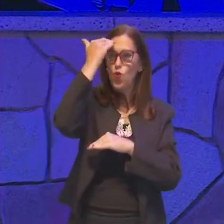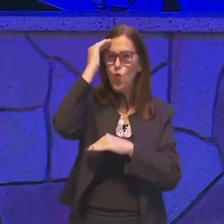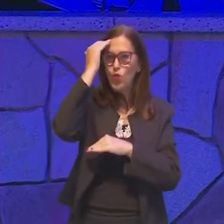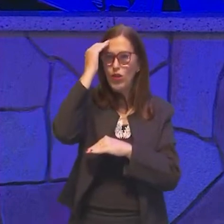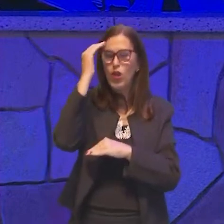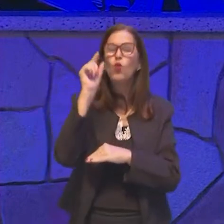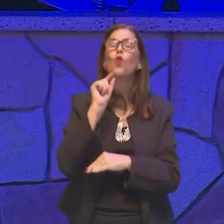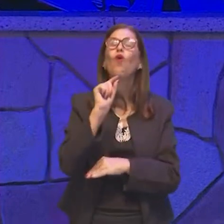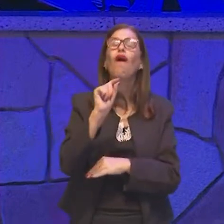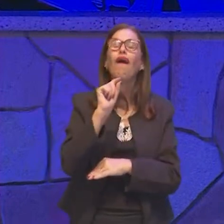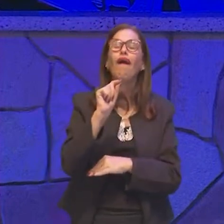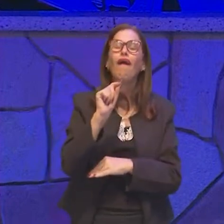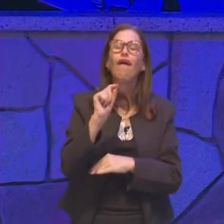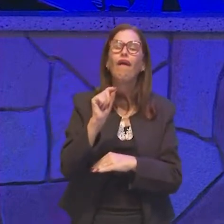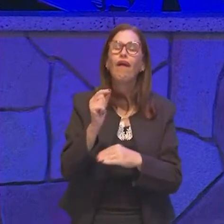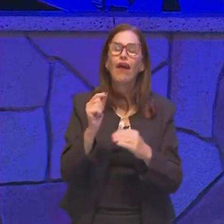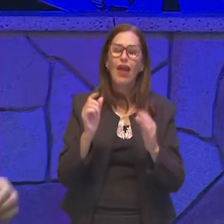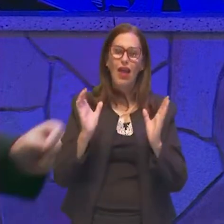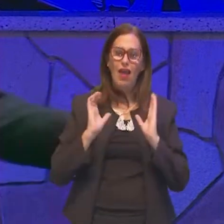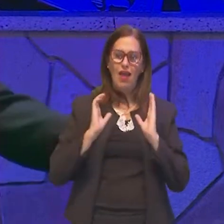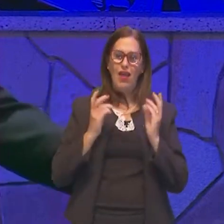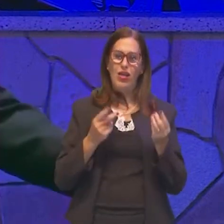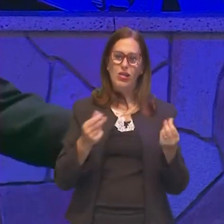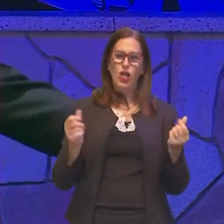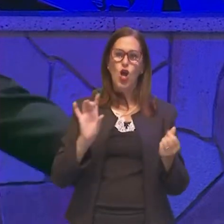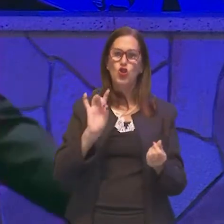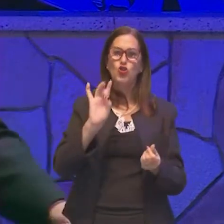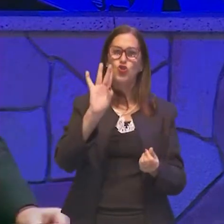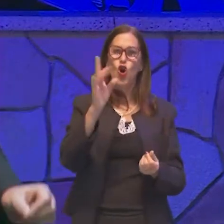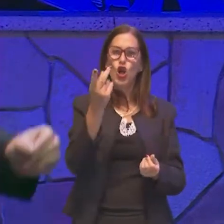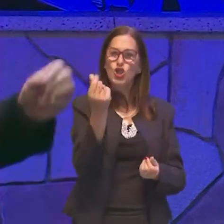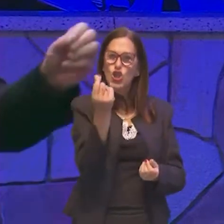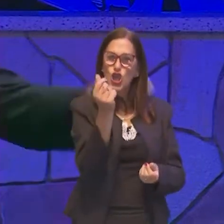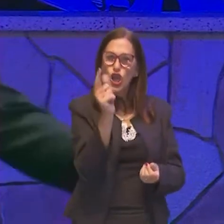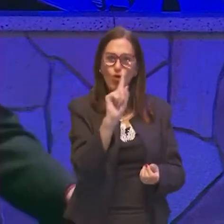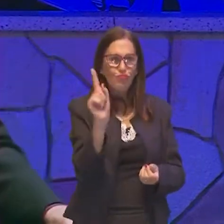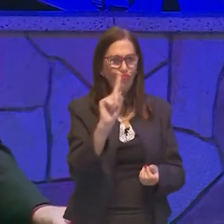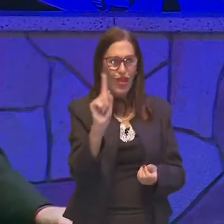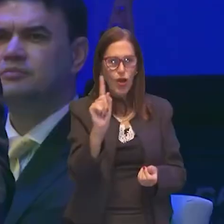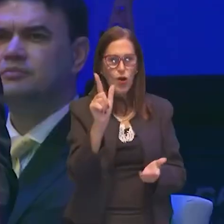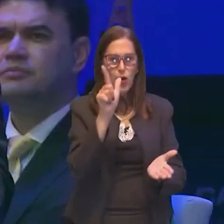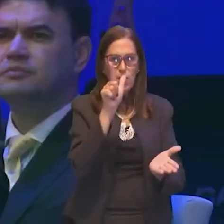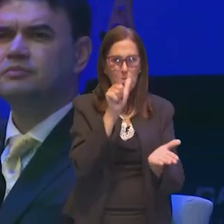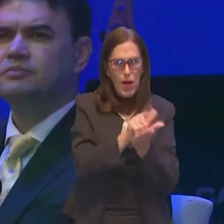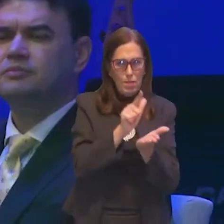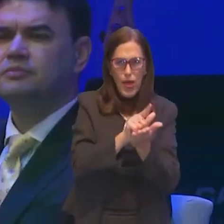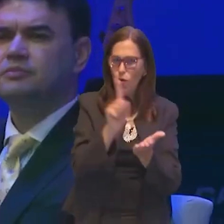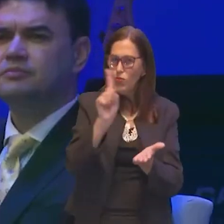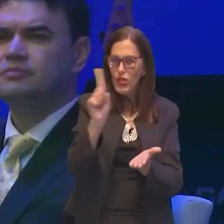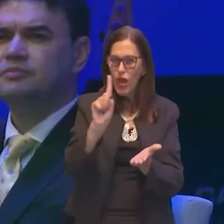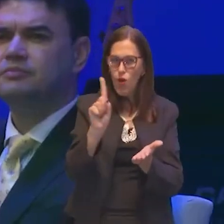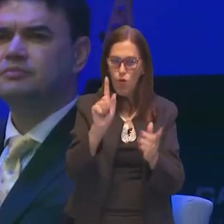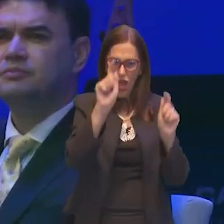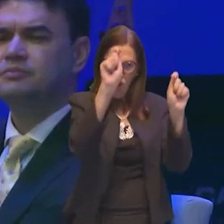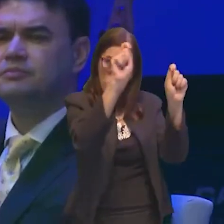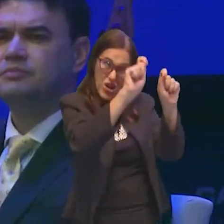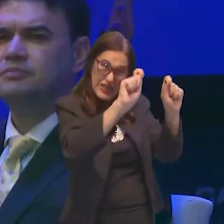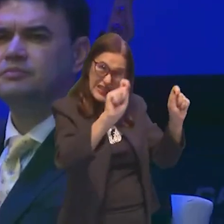que riqueza é só o dinheiro, é só o papel. Não, é um ente.